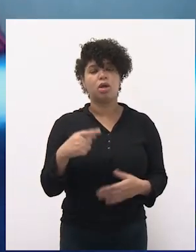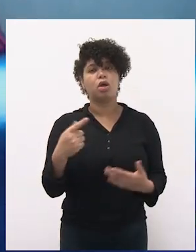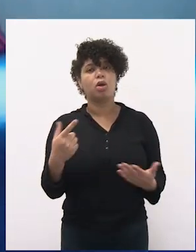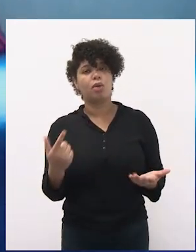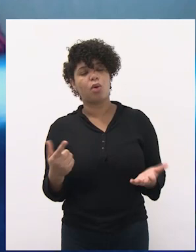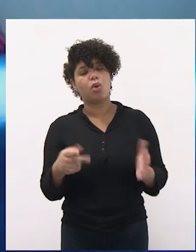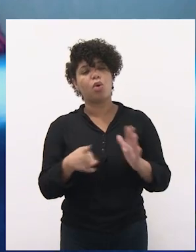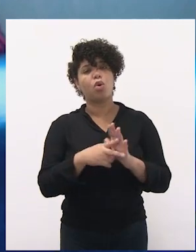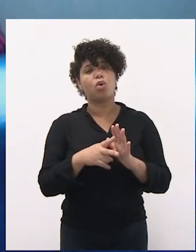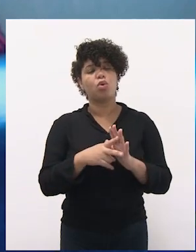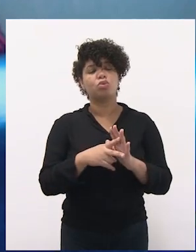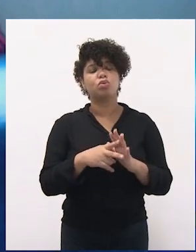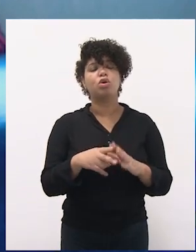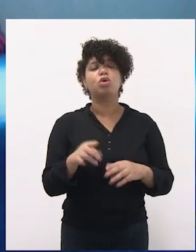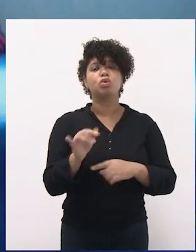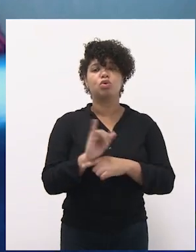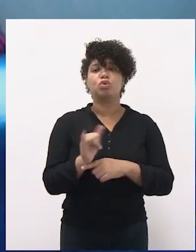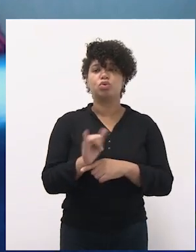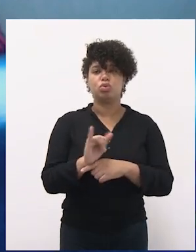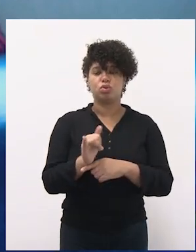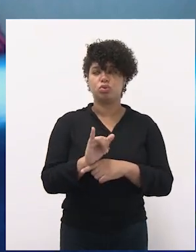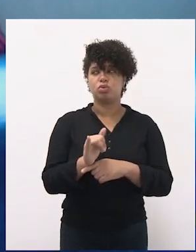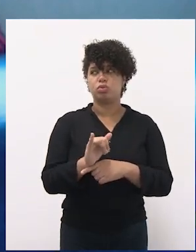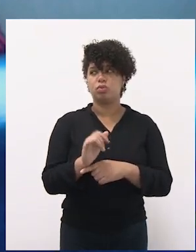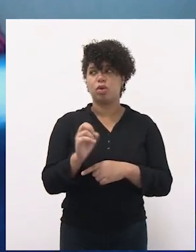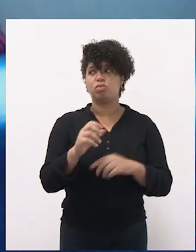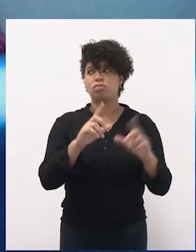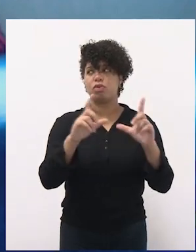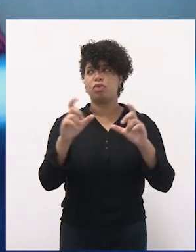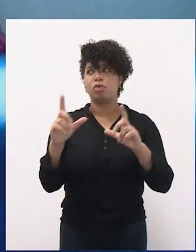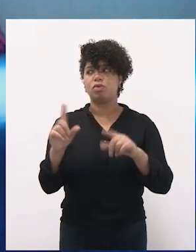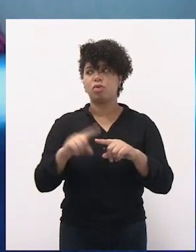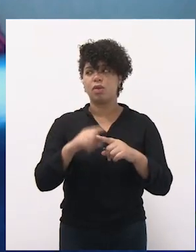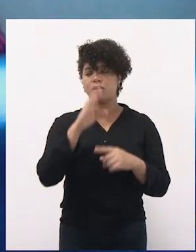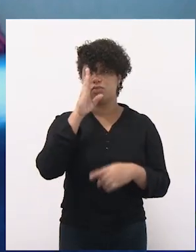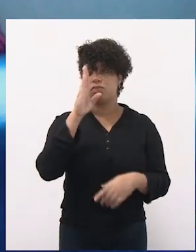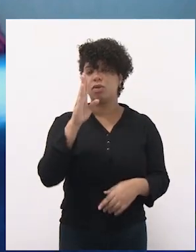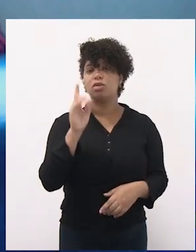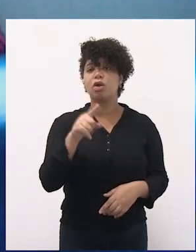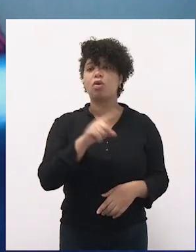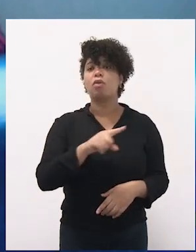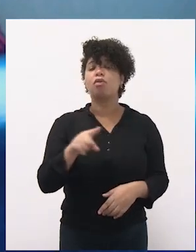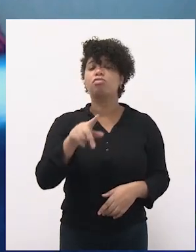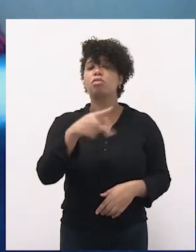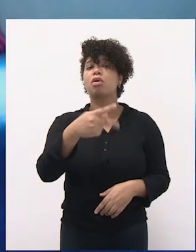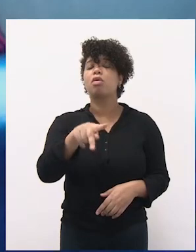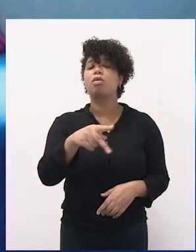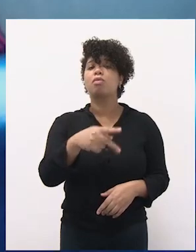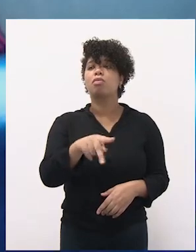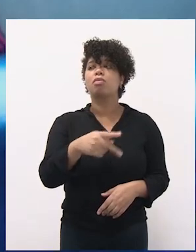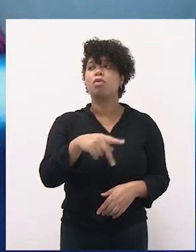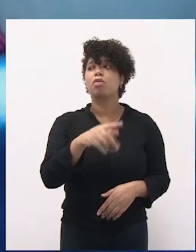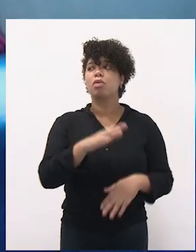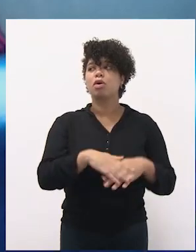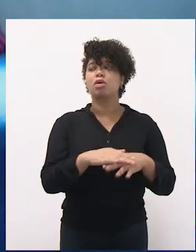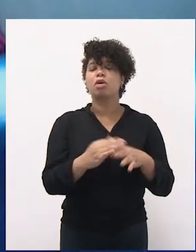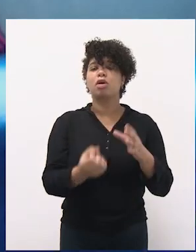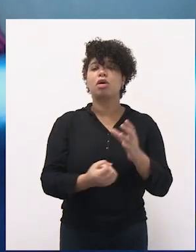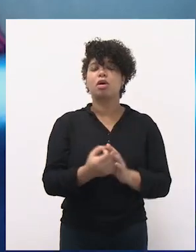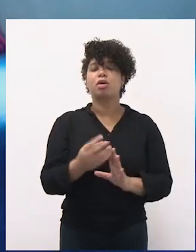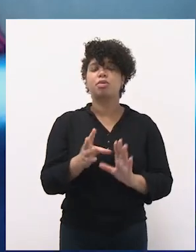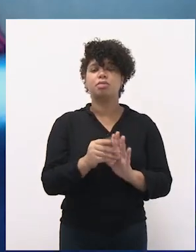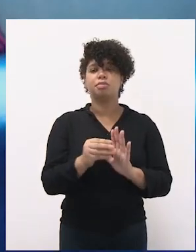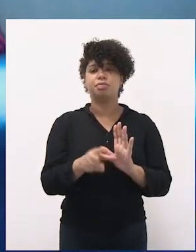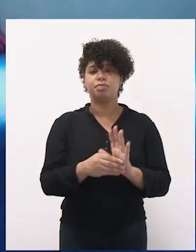quanto questão de imagem, mas principalmente aqui a gente está falando de você, professor, criador de conteúdo, né?